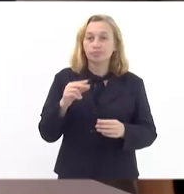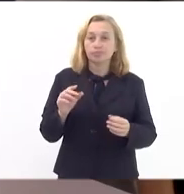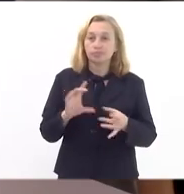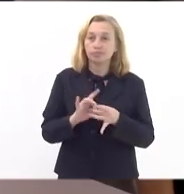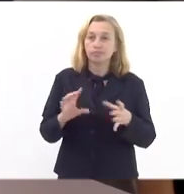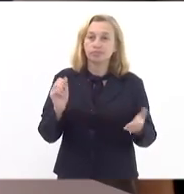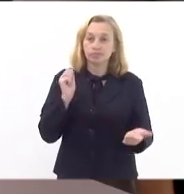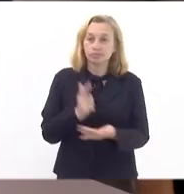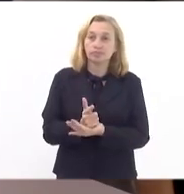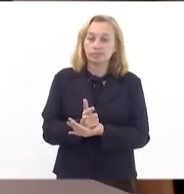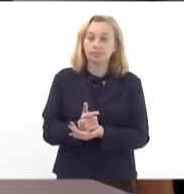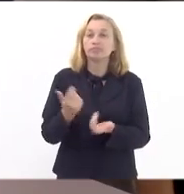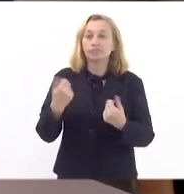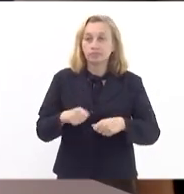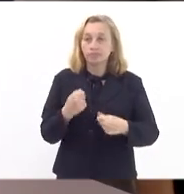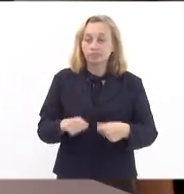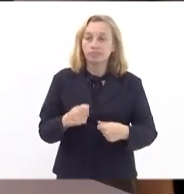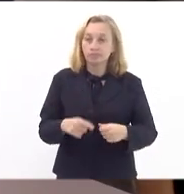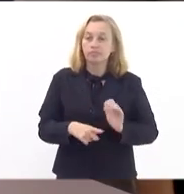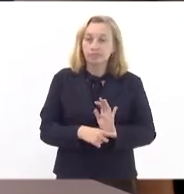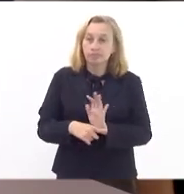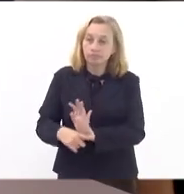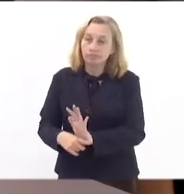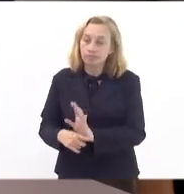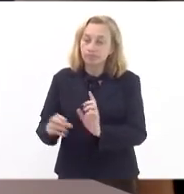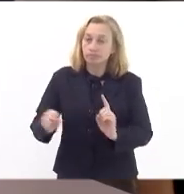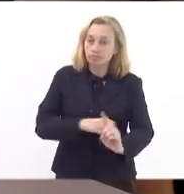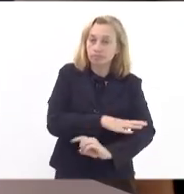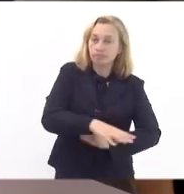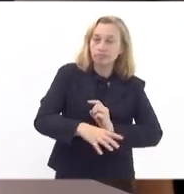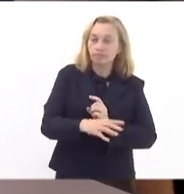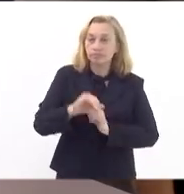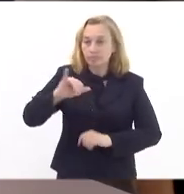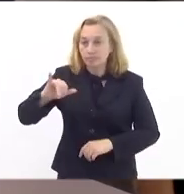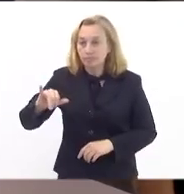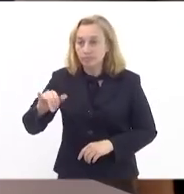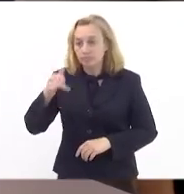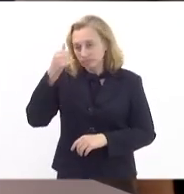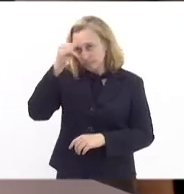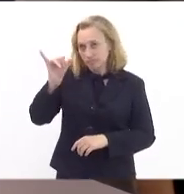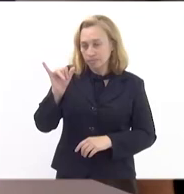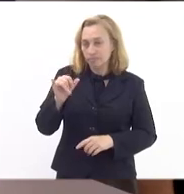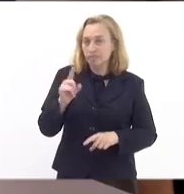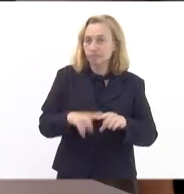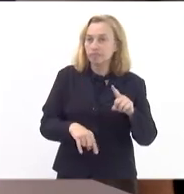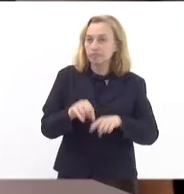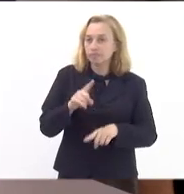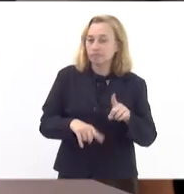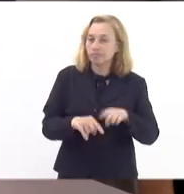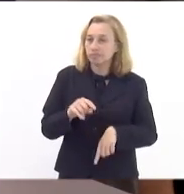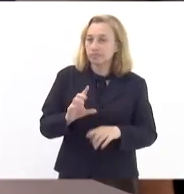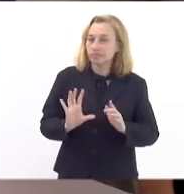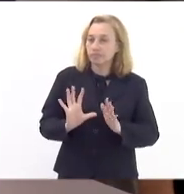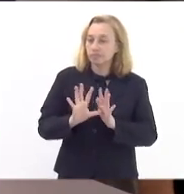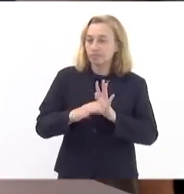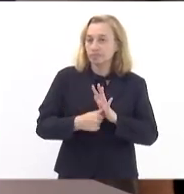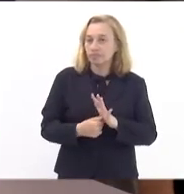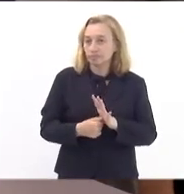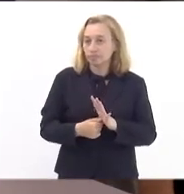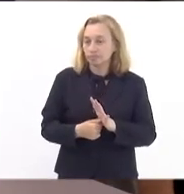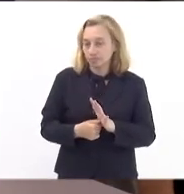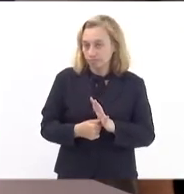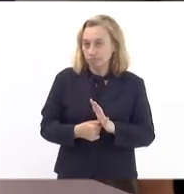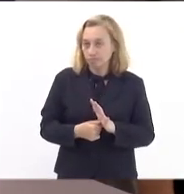comprar ela tem que colaborar de alguma forma com a sociedade para tentar evitar o produto ilícito a reciclagem não quer comprar o produto